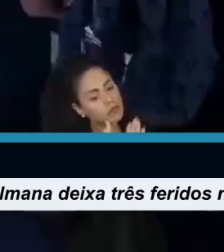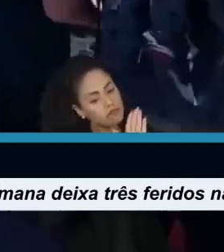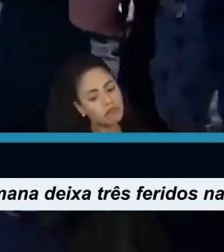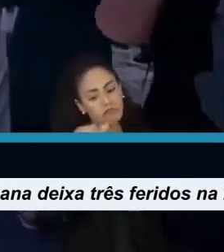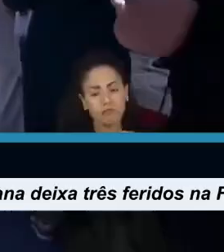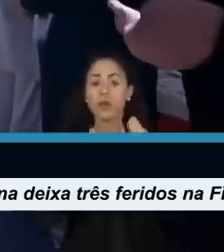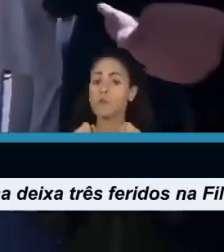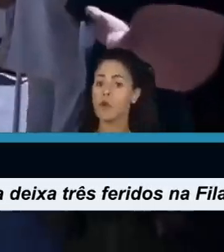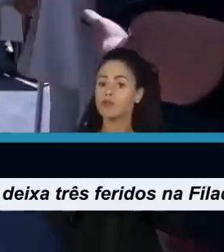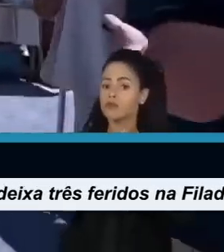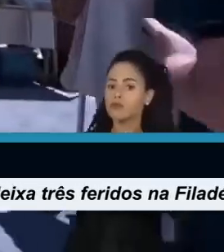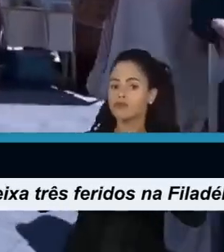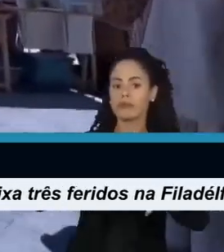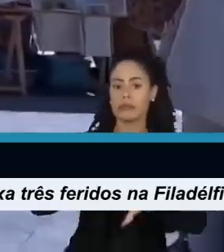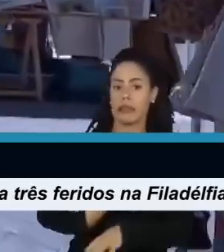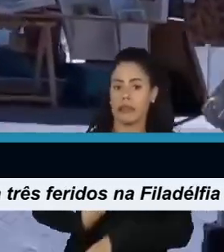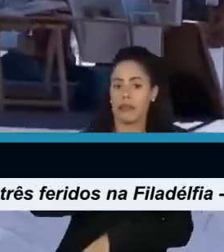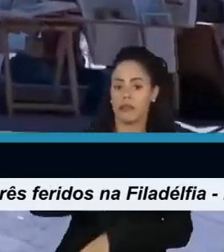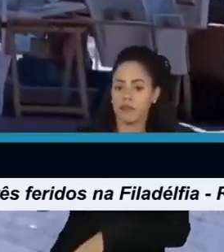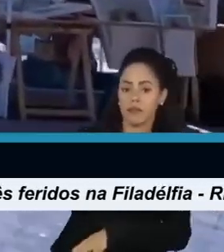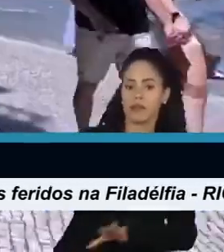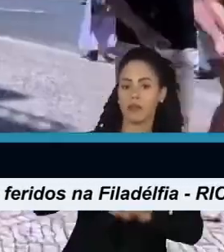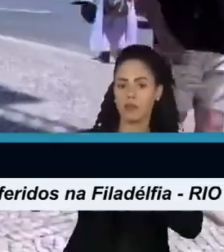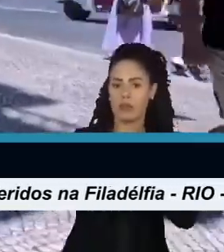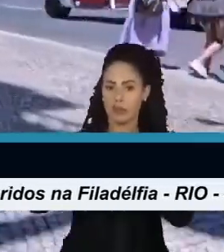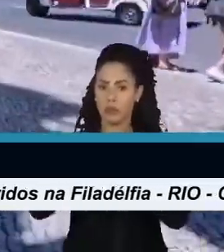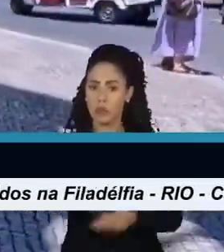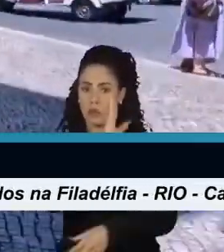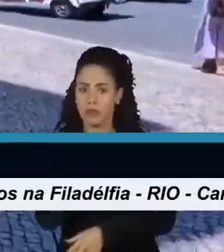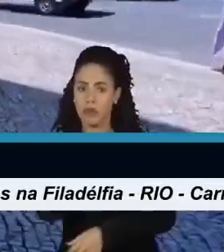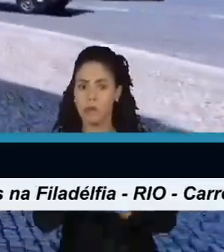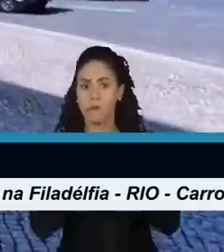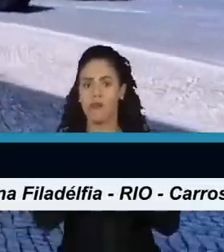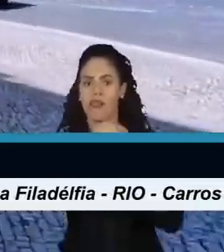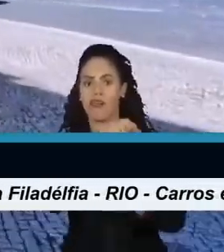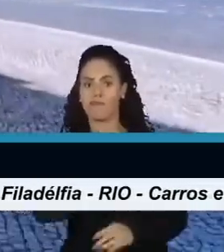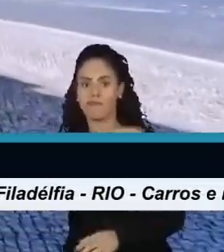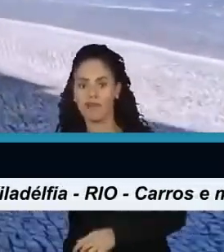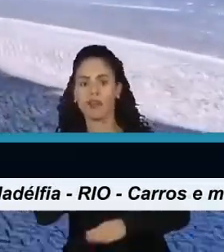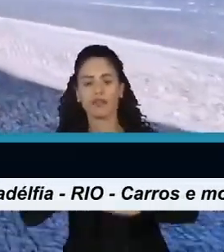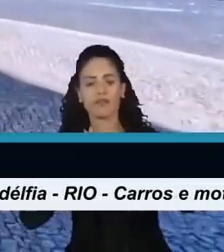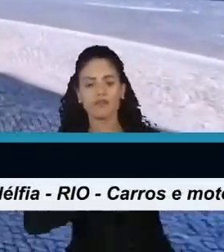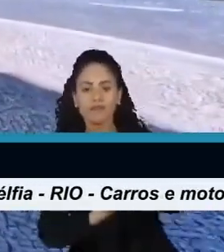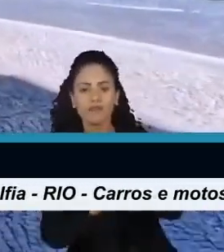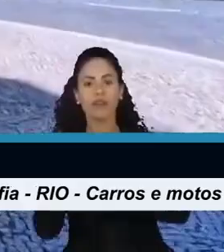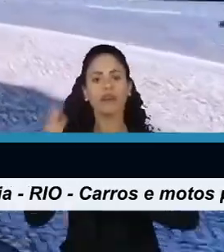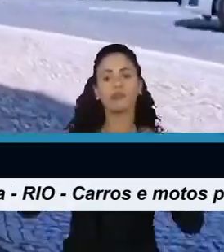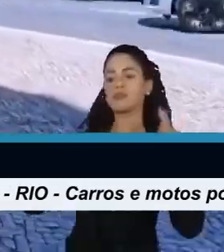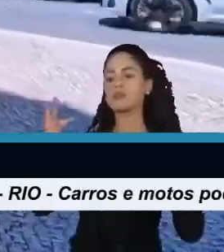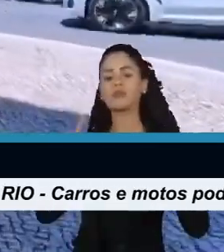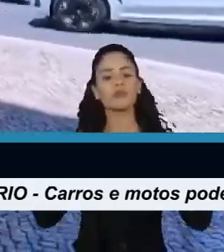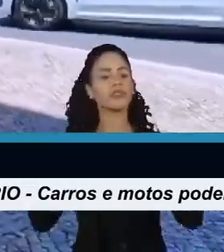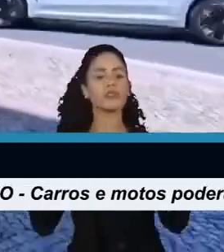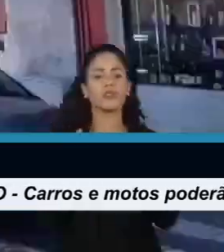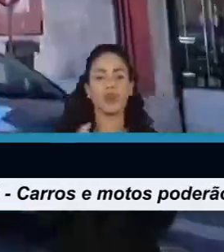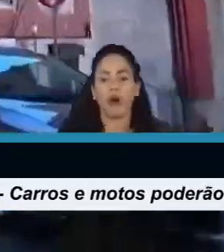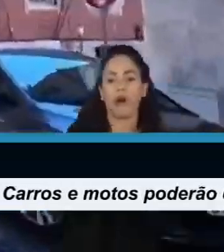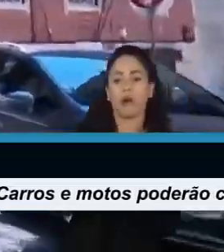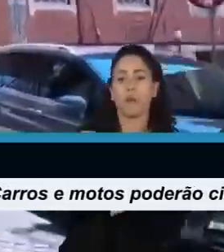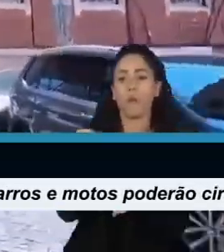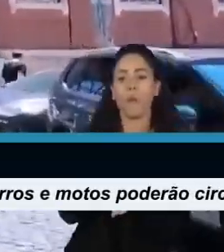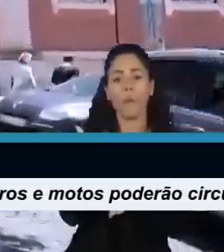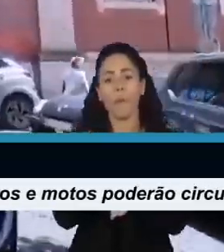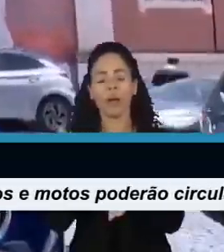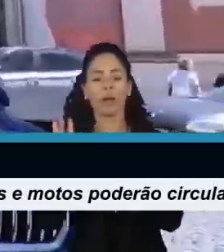ter impacto direto na vida dos brasileiros. Muitos entram no país como turistas, sem nenhum tipo de visto. E